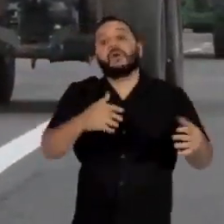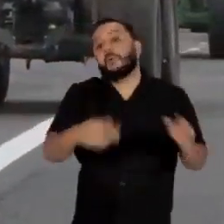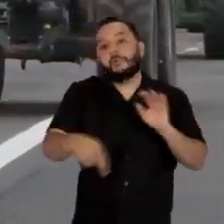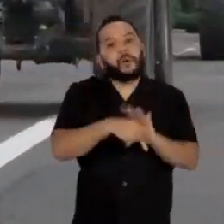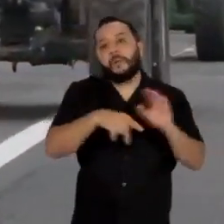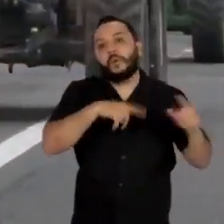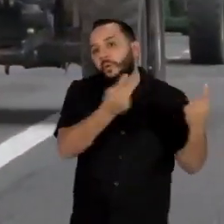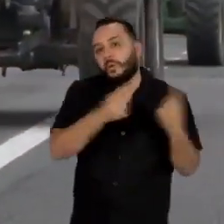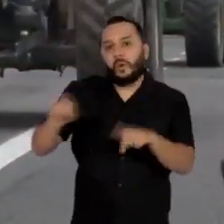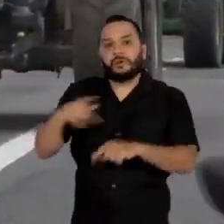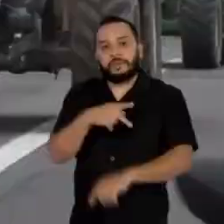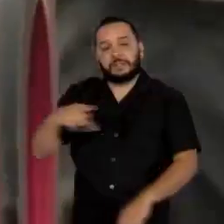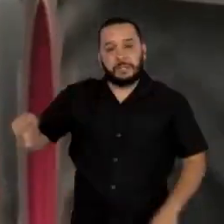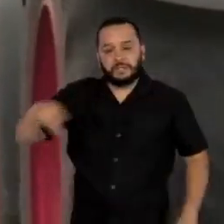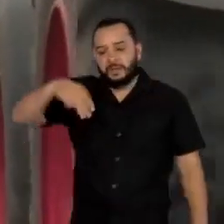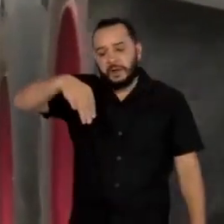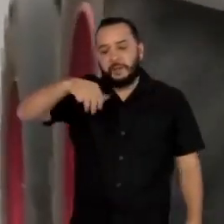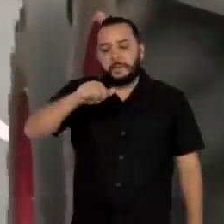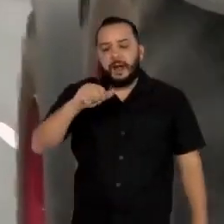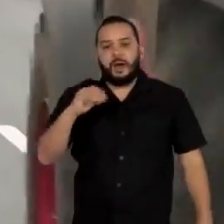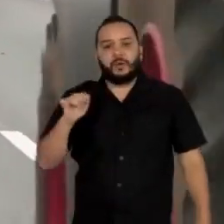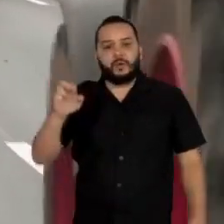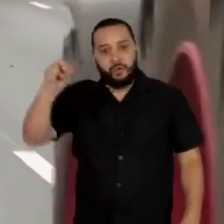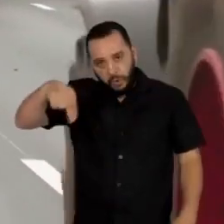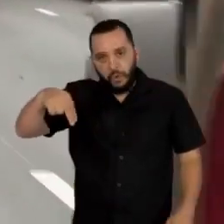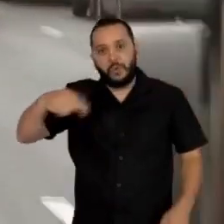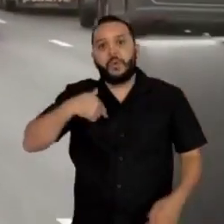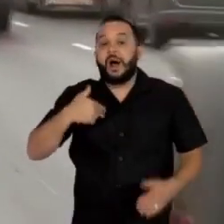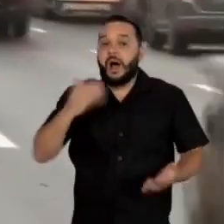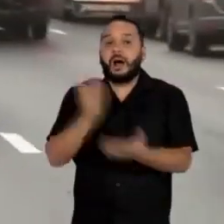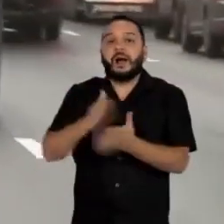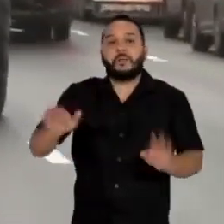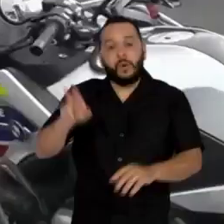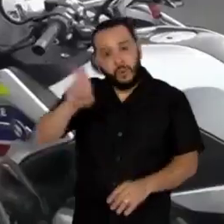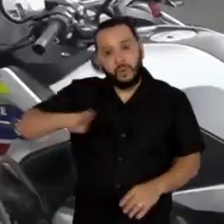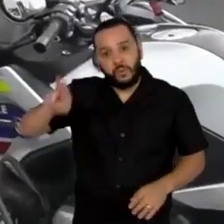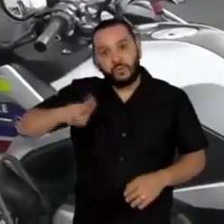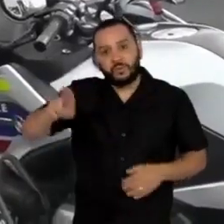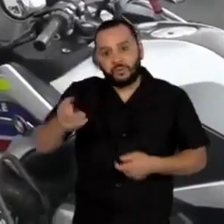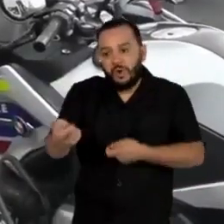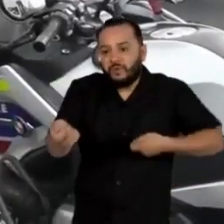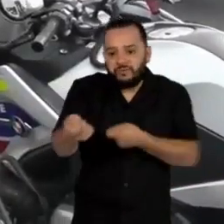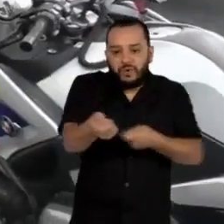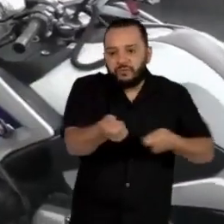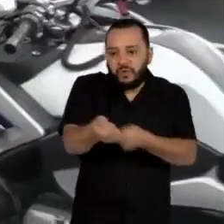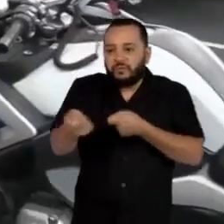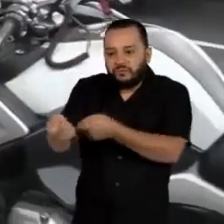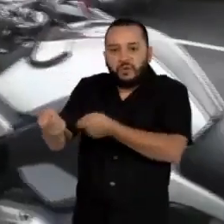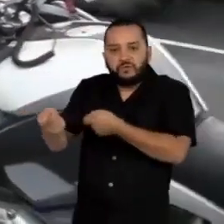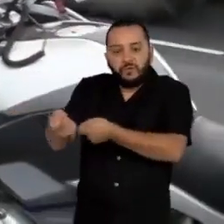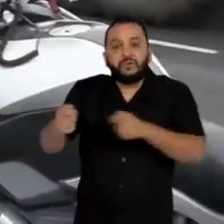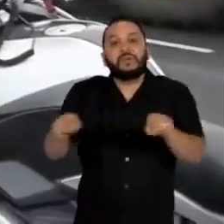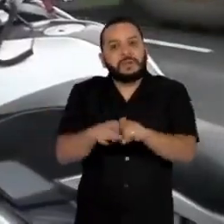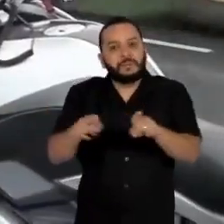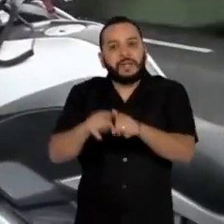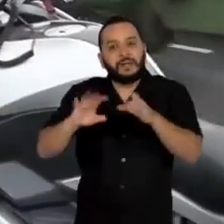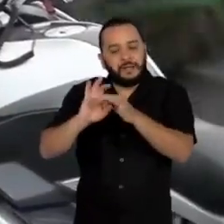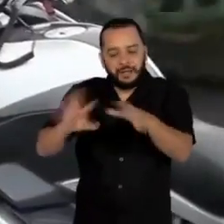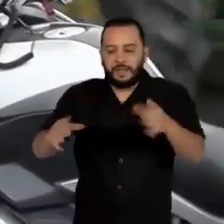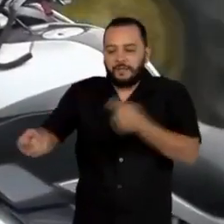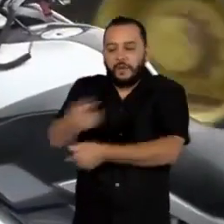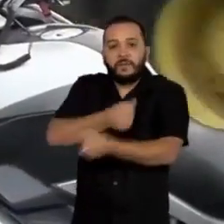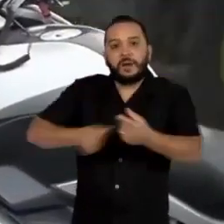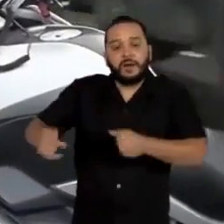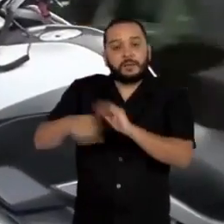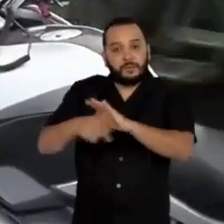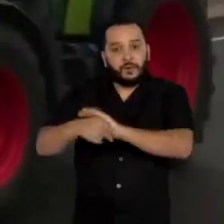medidas do presidente Emmanuel Macron, como a eliminação do uso de herbicidas e o acordo de livre comércio entre a União Europeia